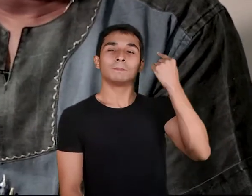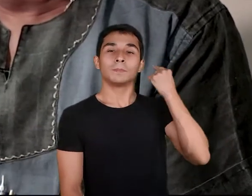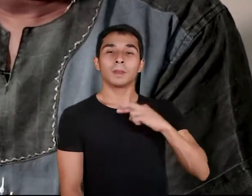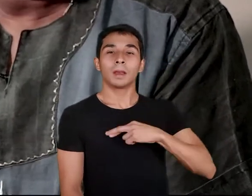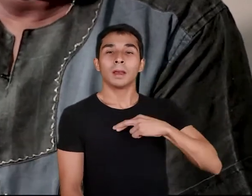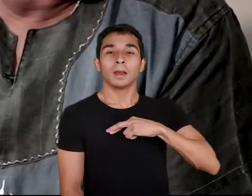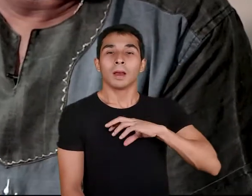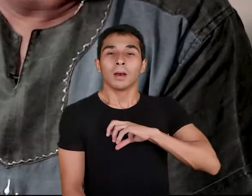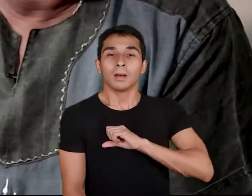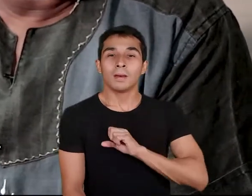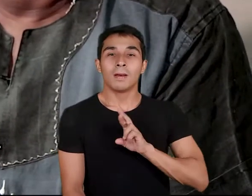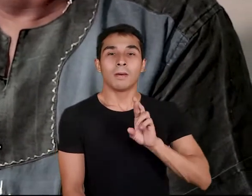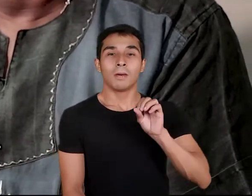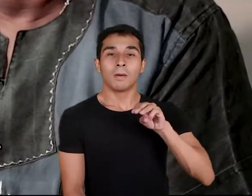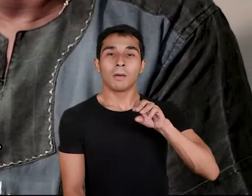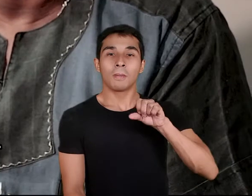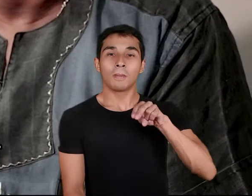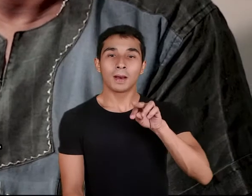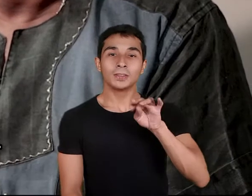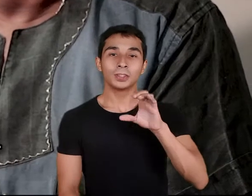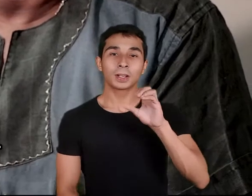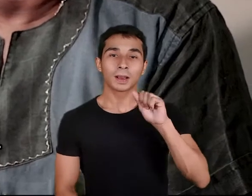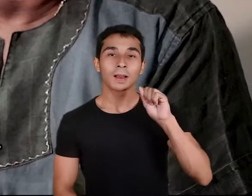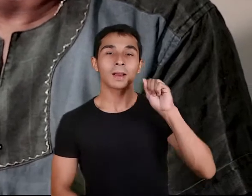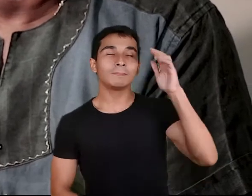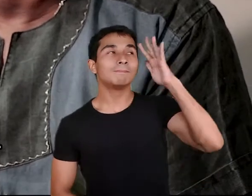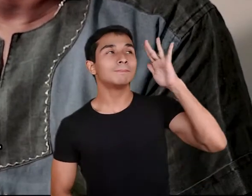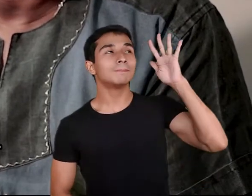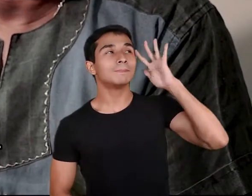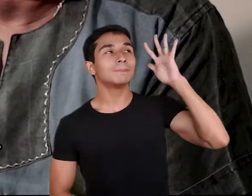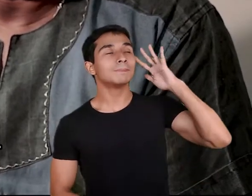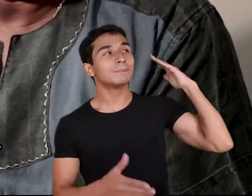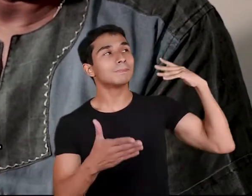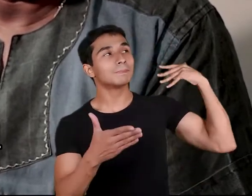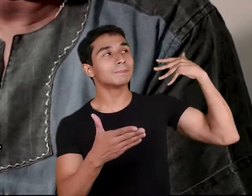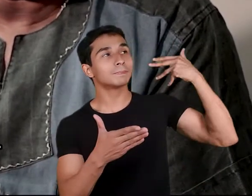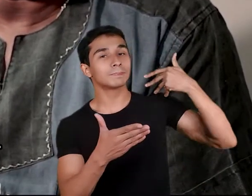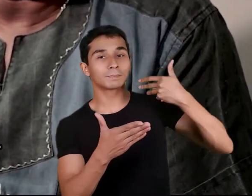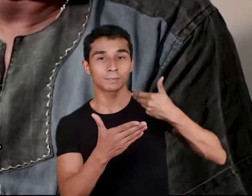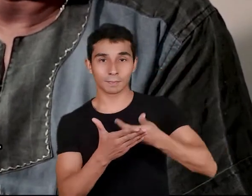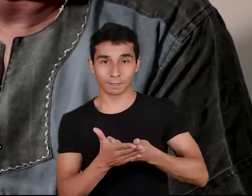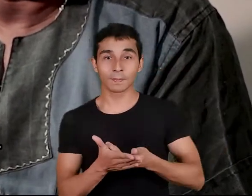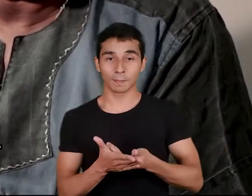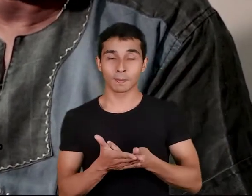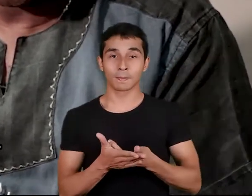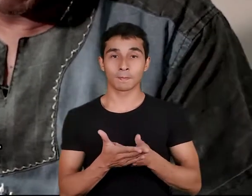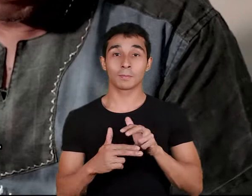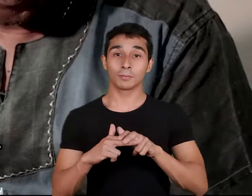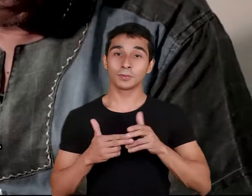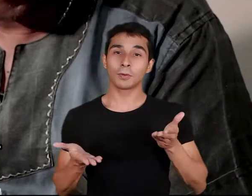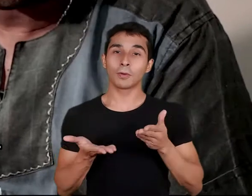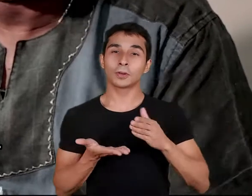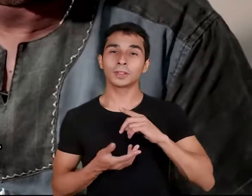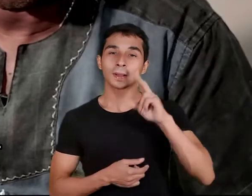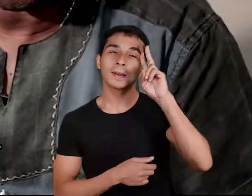romântica, né? Onde eu hoje vivo